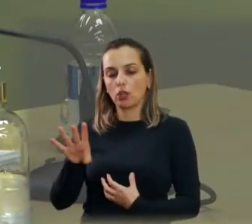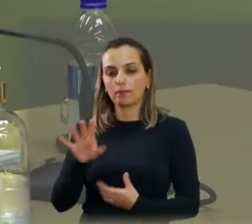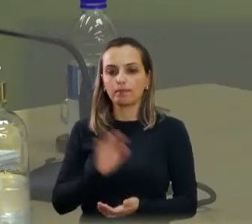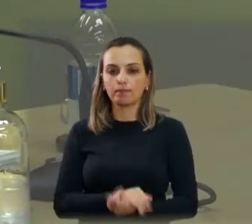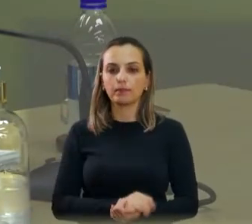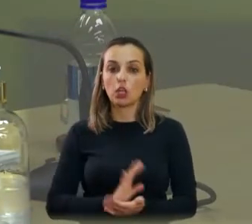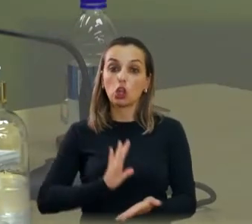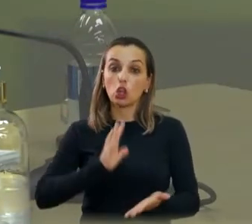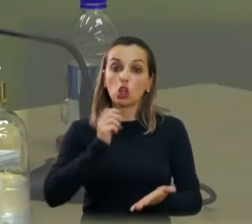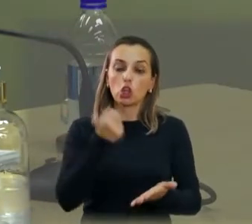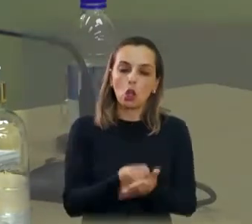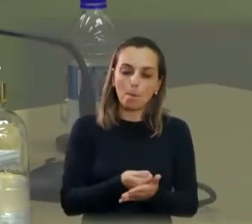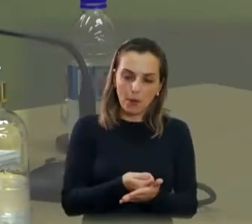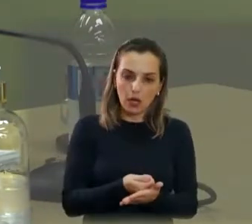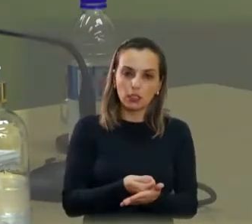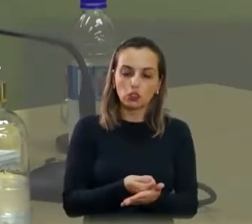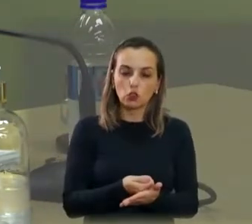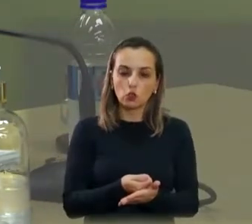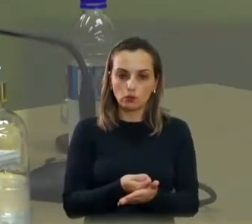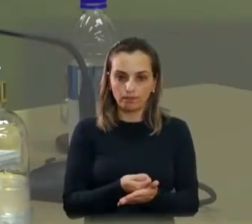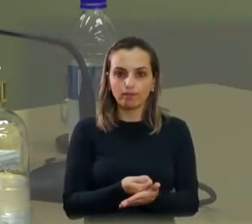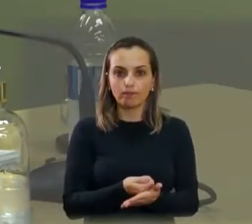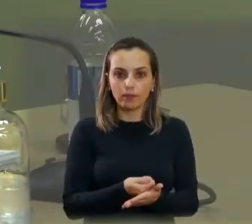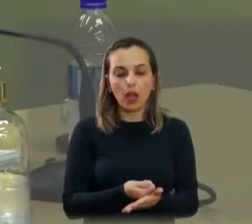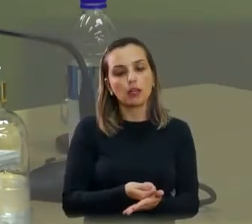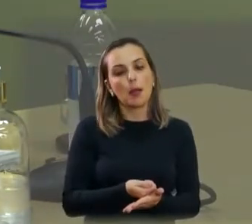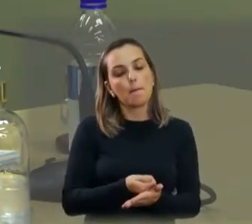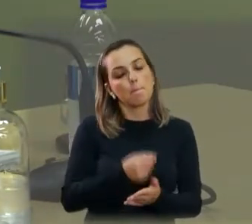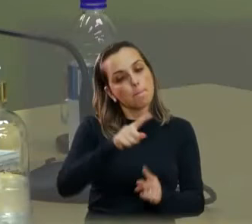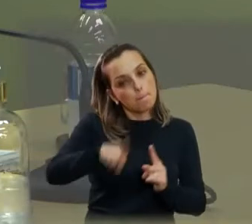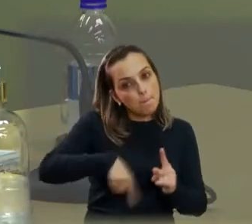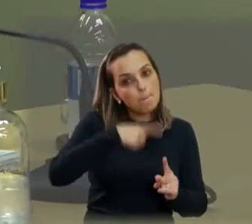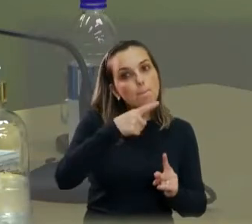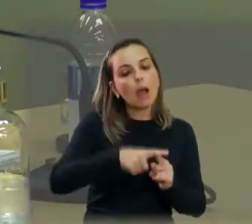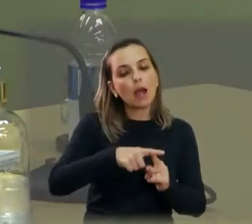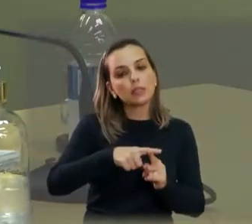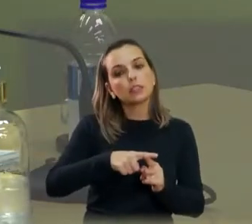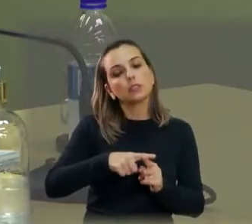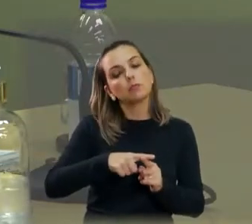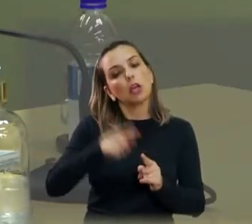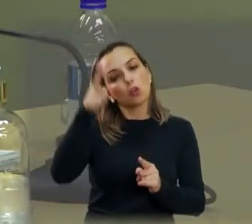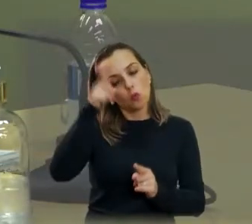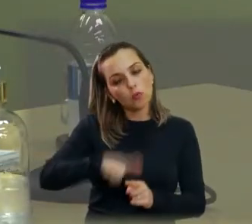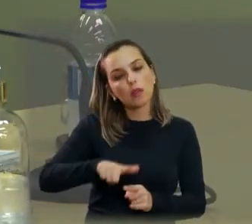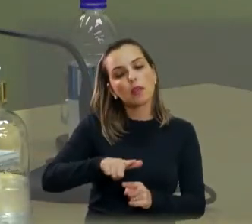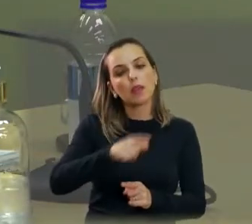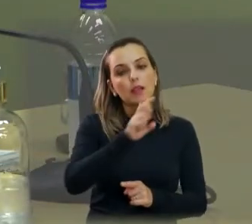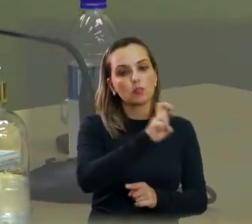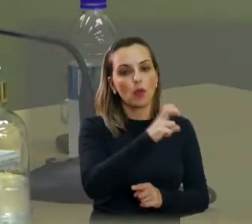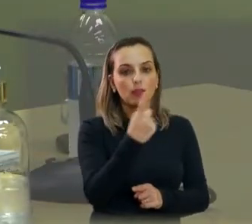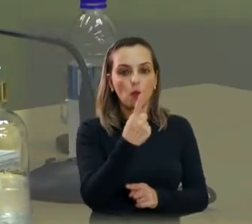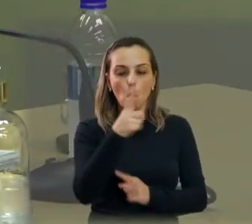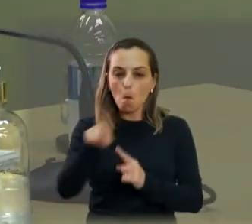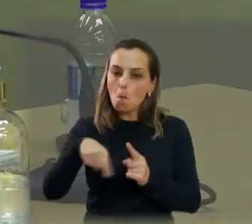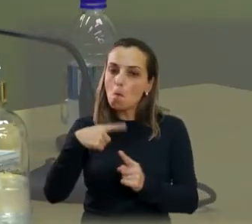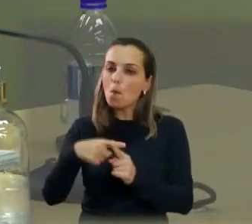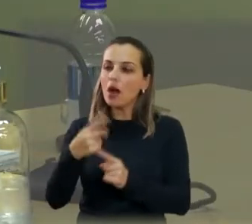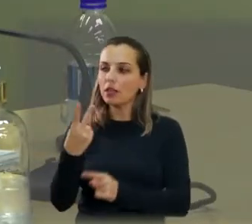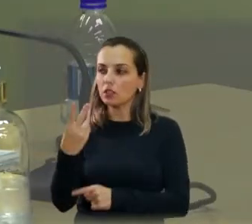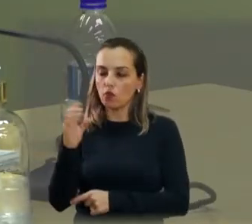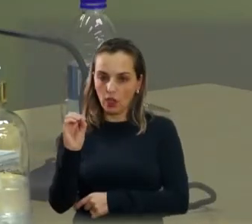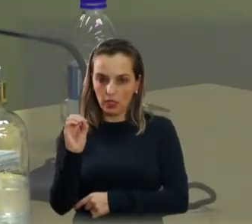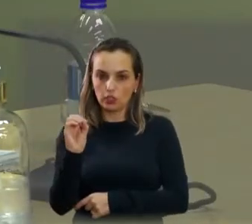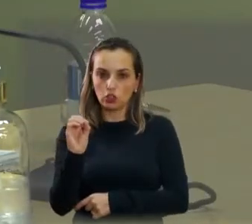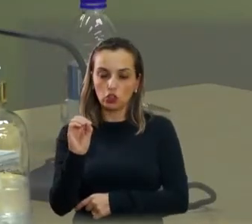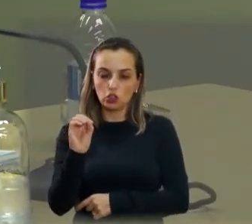adquirindo uma nova usina que vai permitir mantermos os atuais 51 e ampliar em mais 20 leitos, ficando